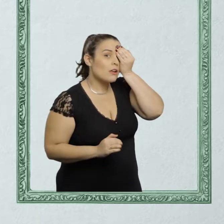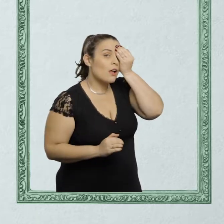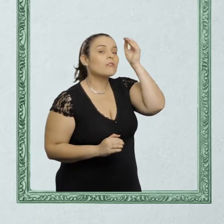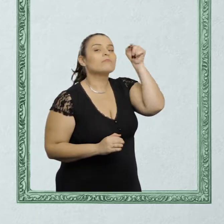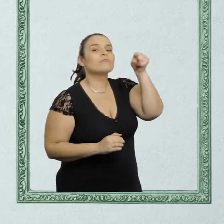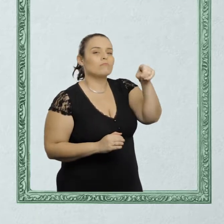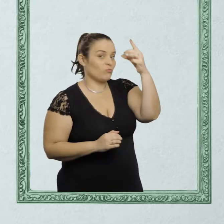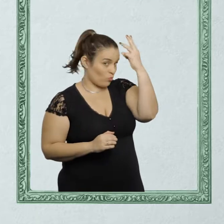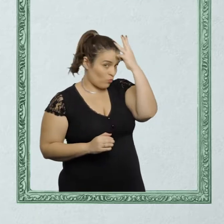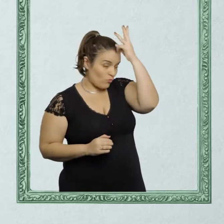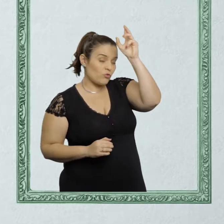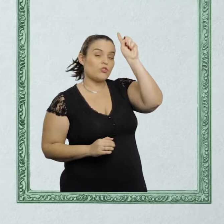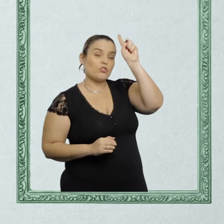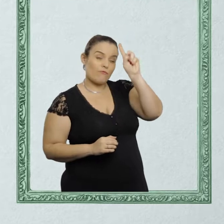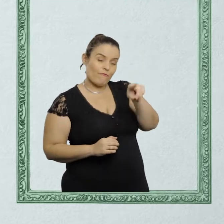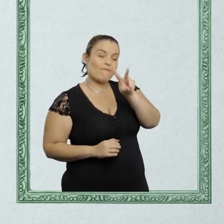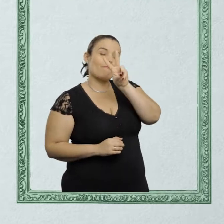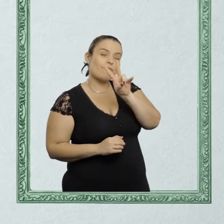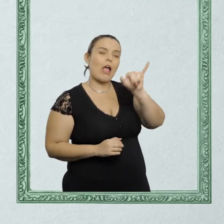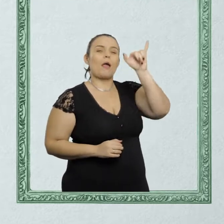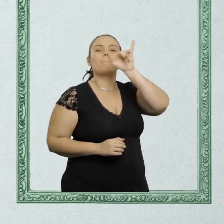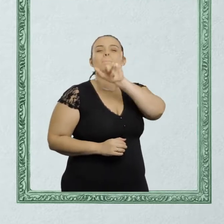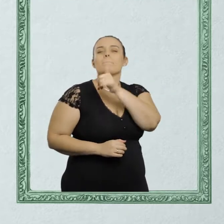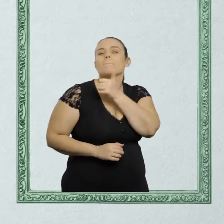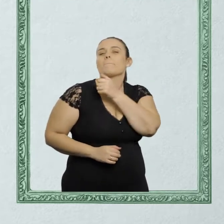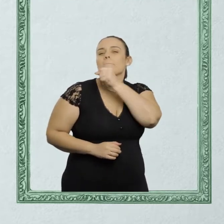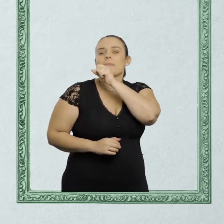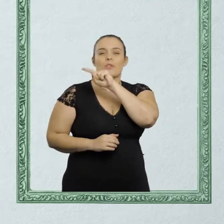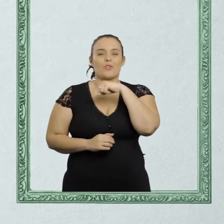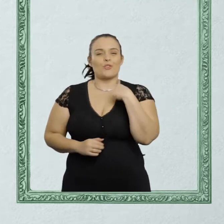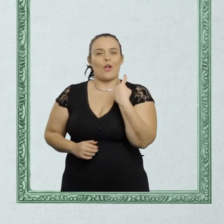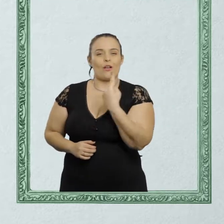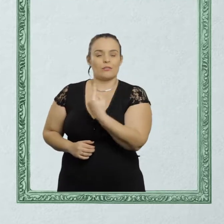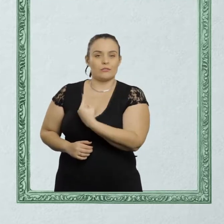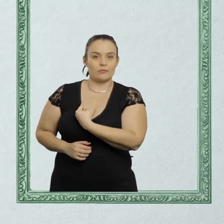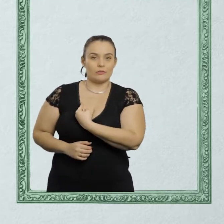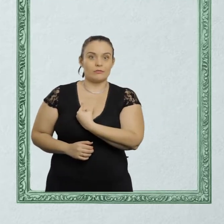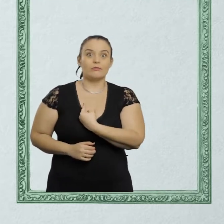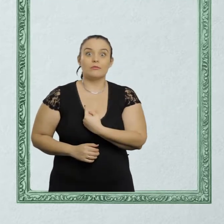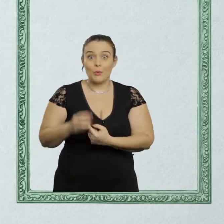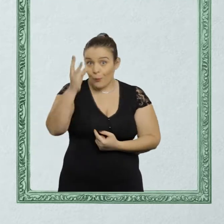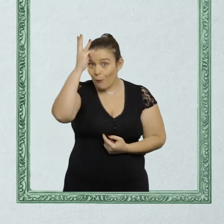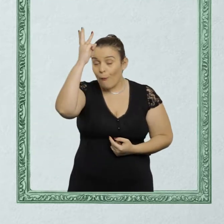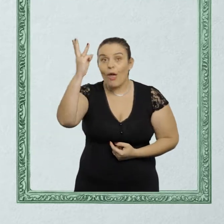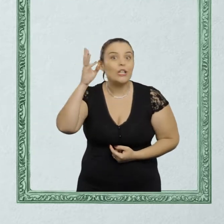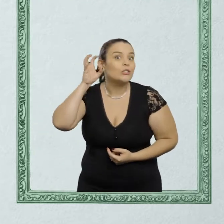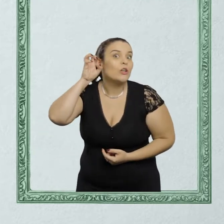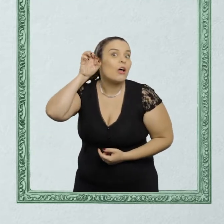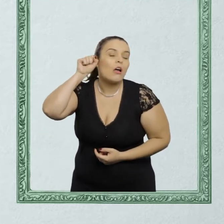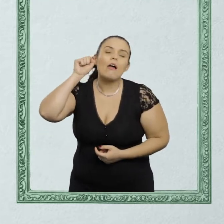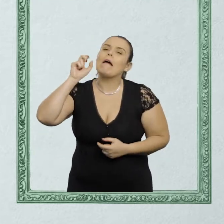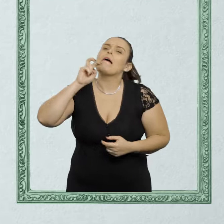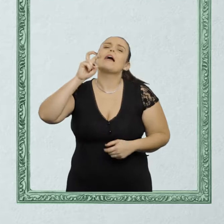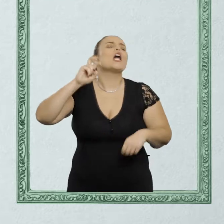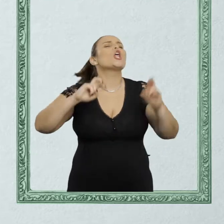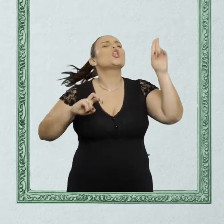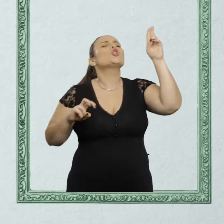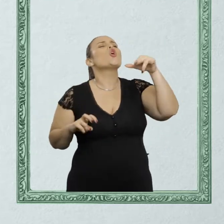pirata. A Wendy vai ser nossa mãe. Wendy escutou e